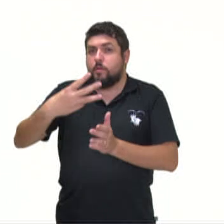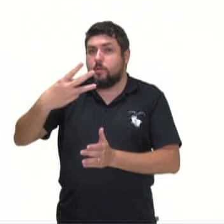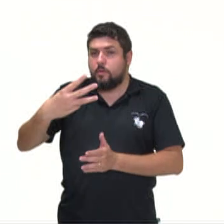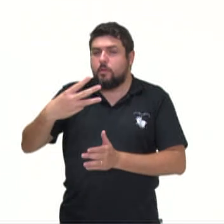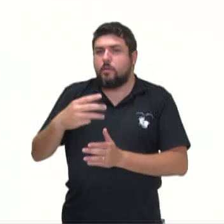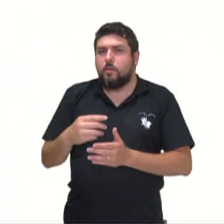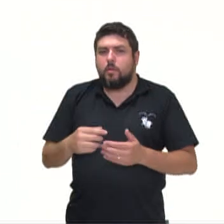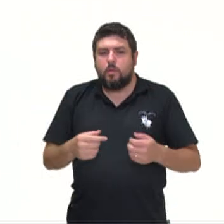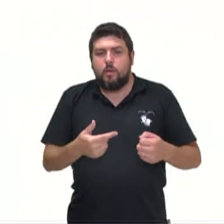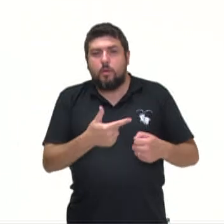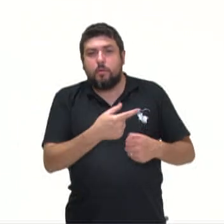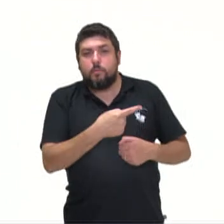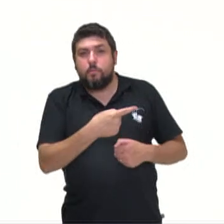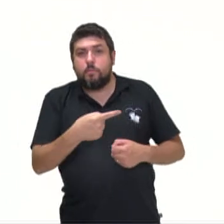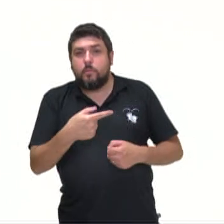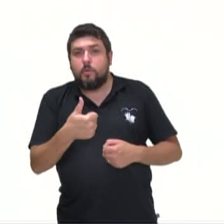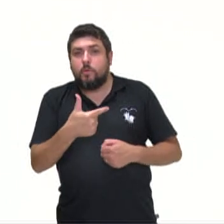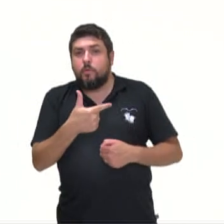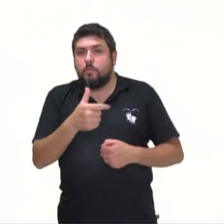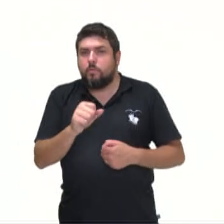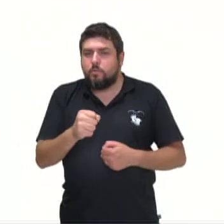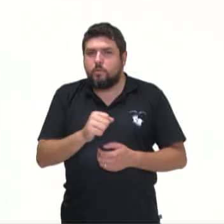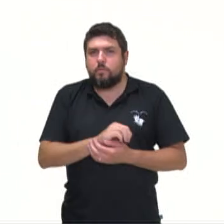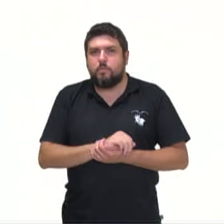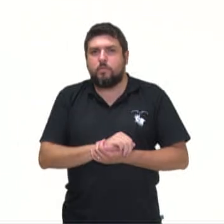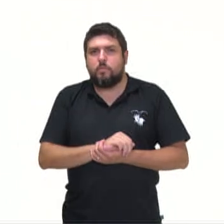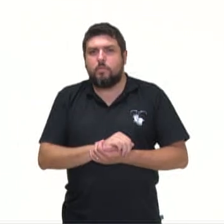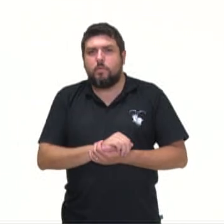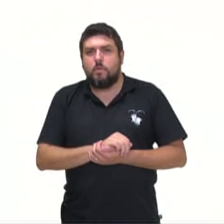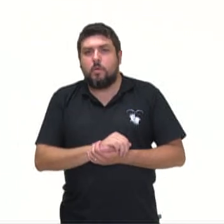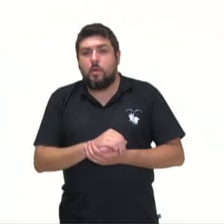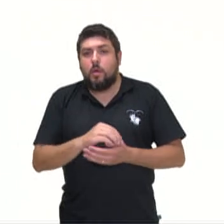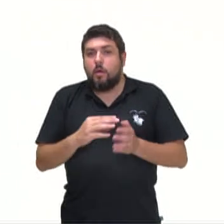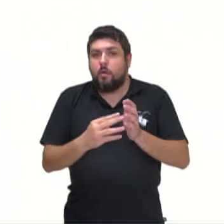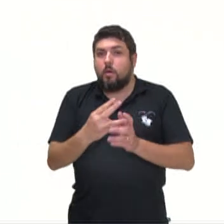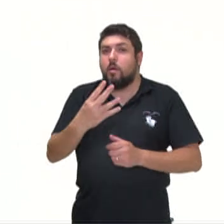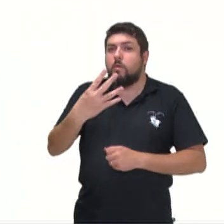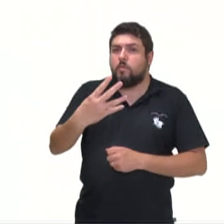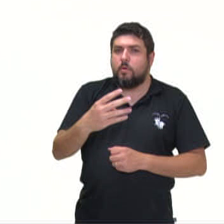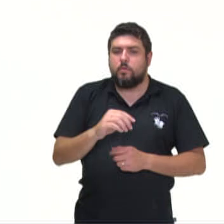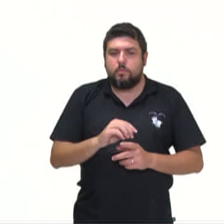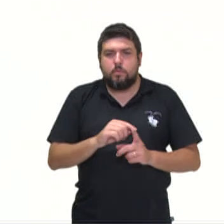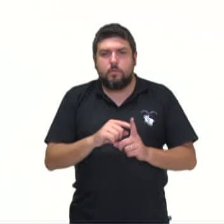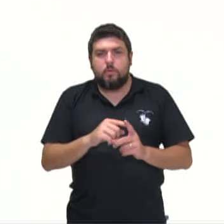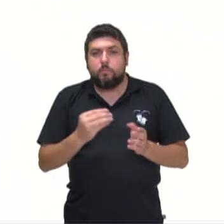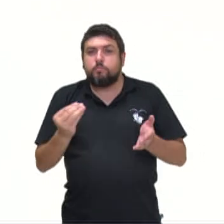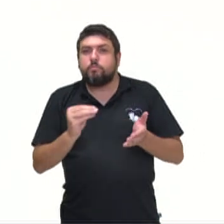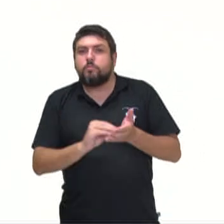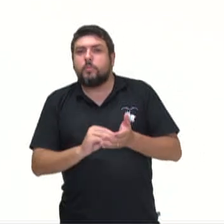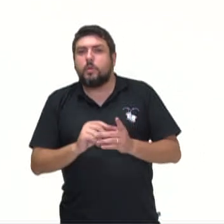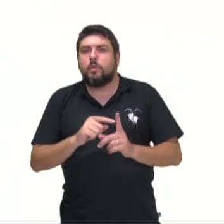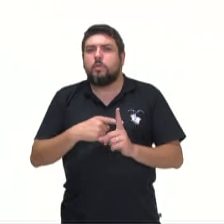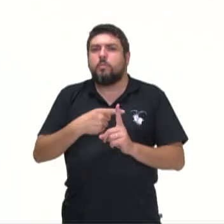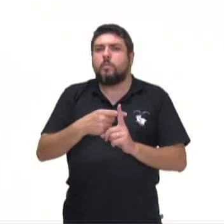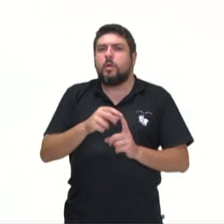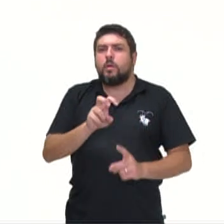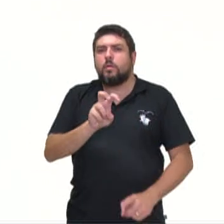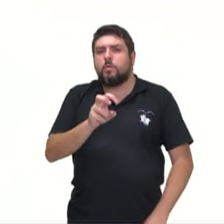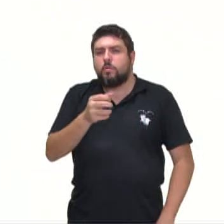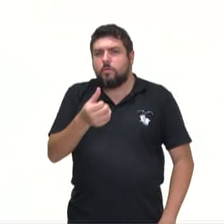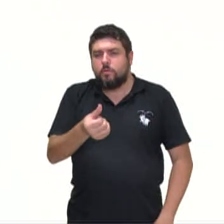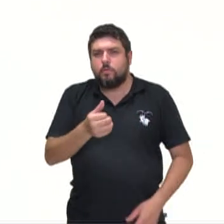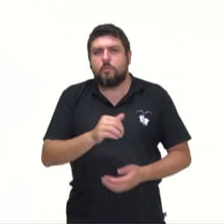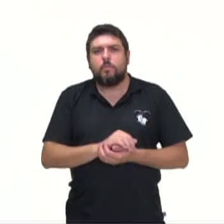28 e na 4ª rodada uma cartela marcada por mais 56. Quantos pontos